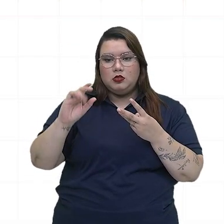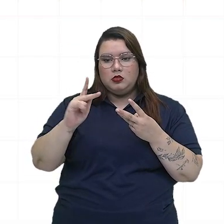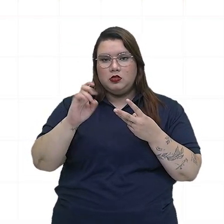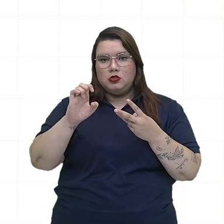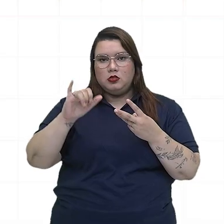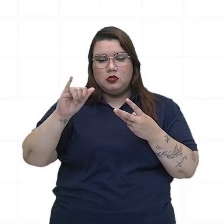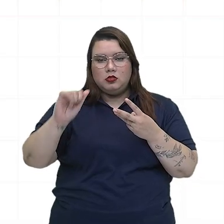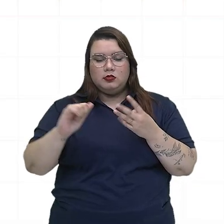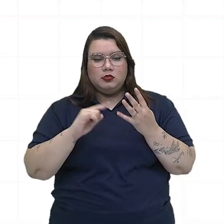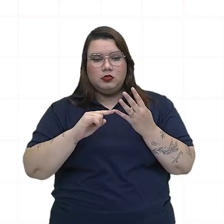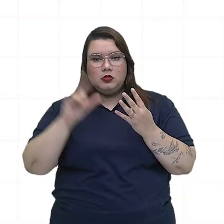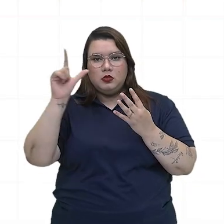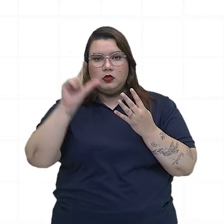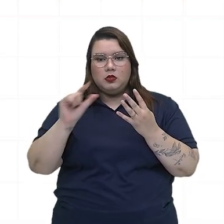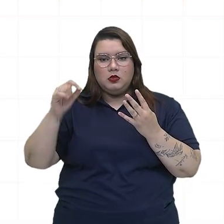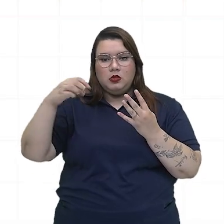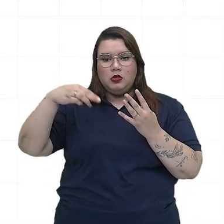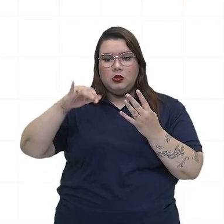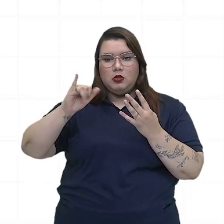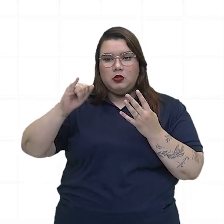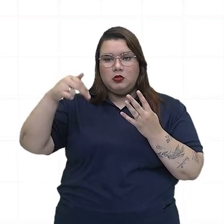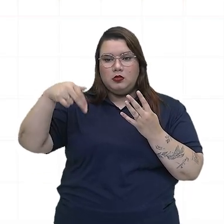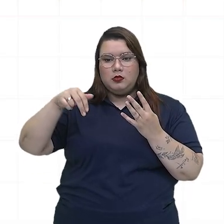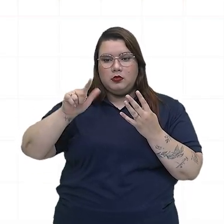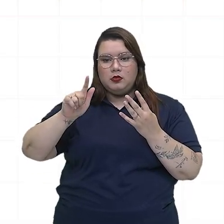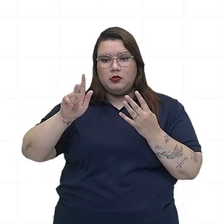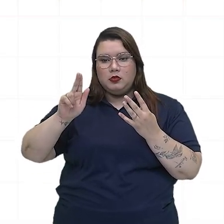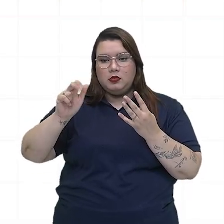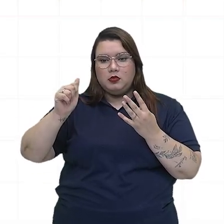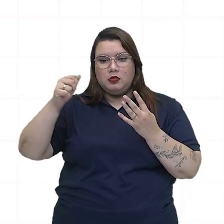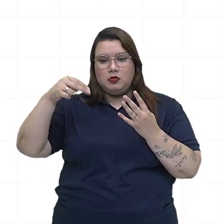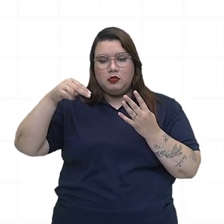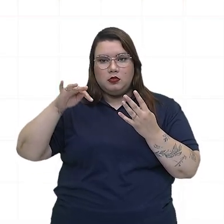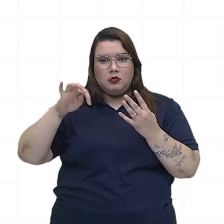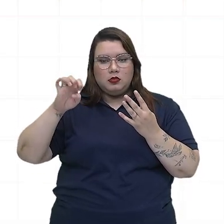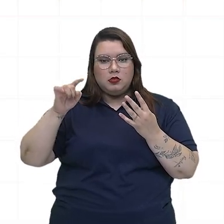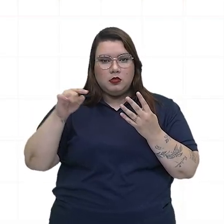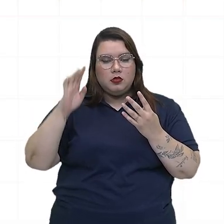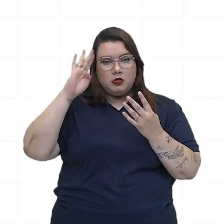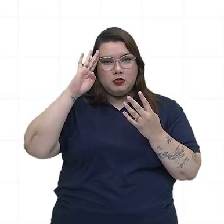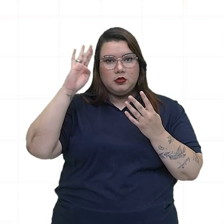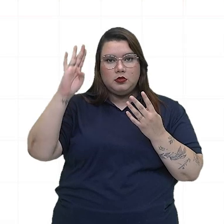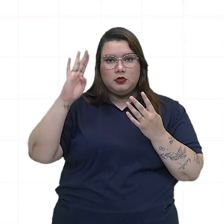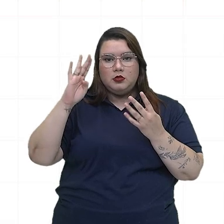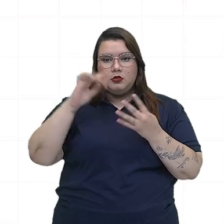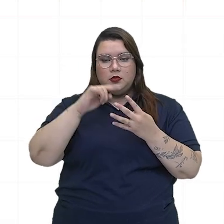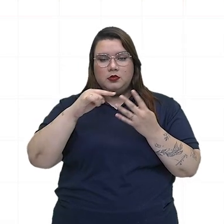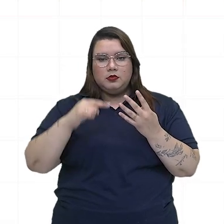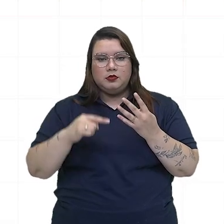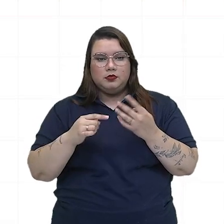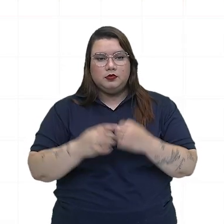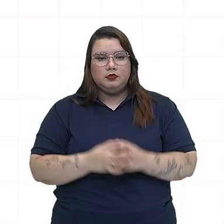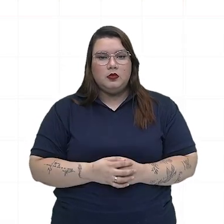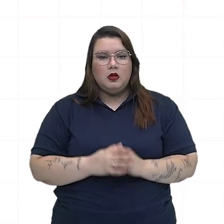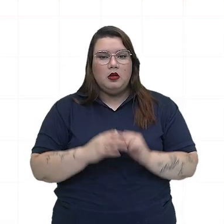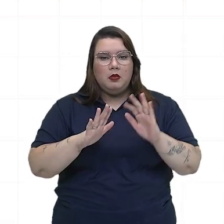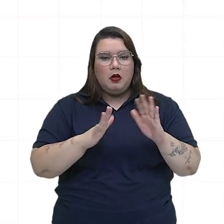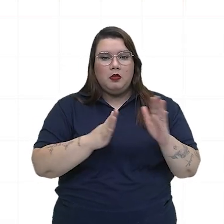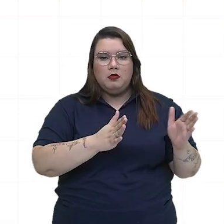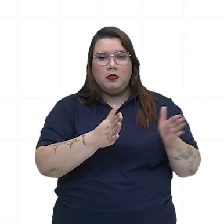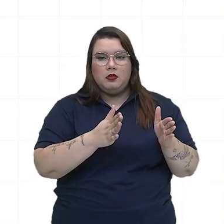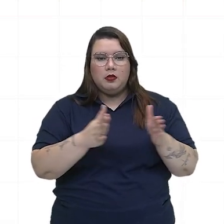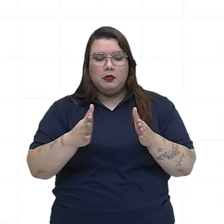principais fases da Lua. Então, o ciclo completo das fases